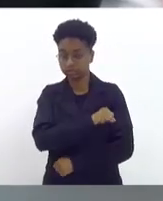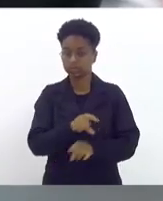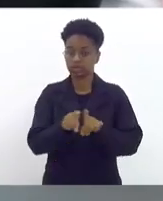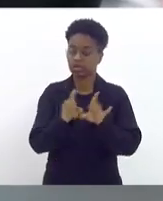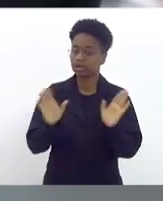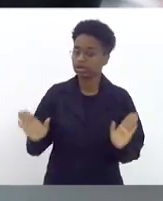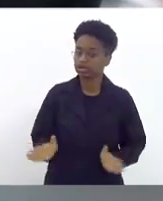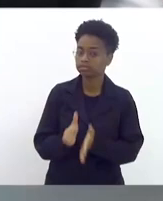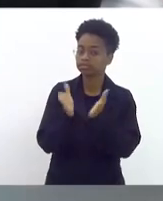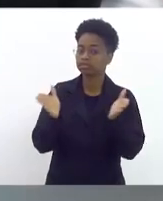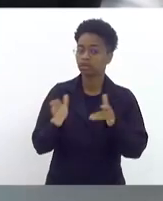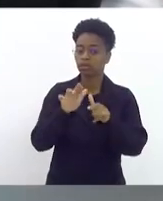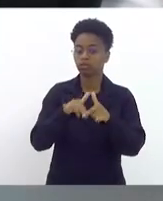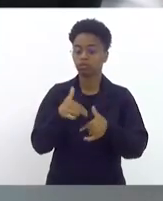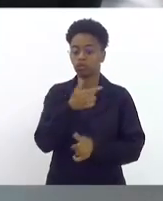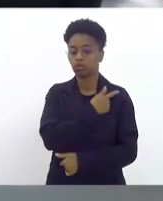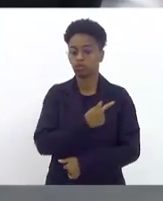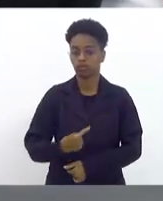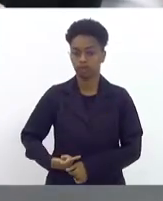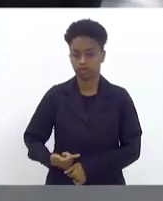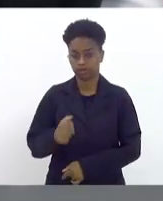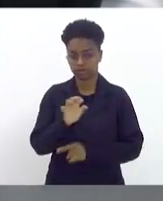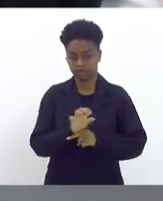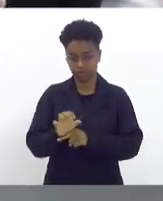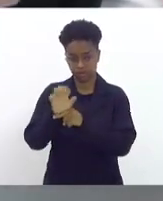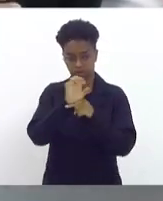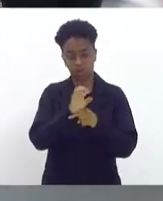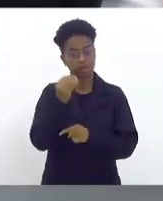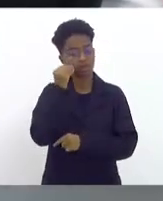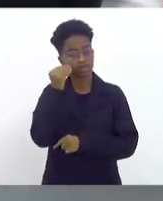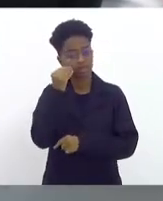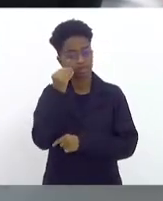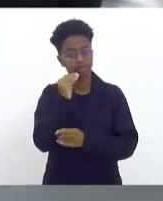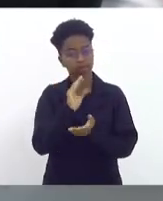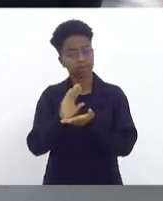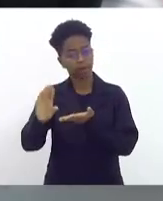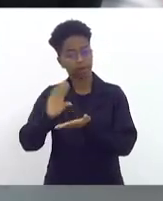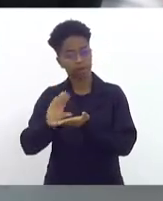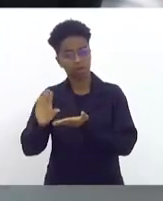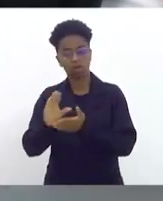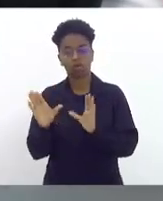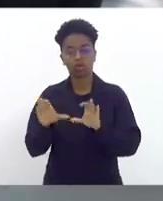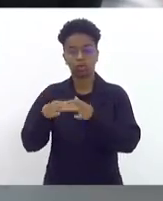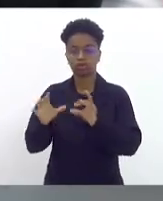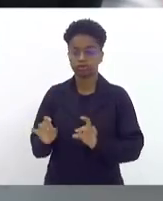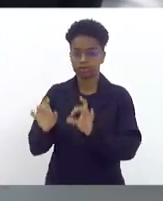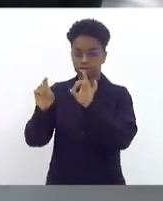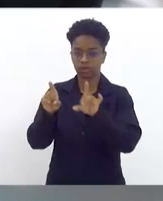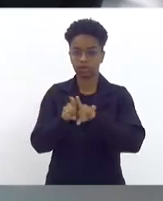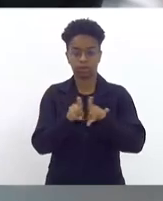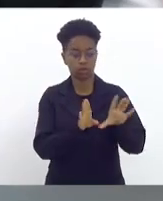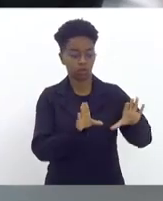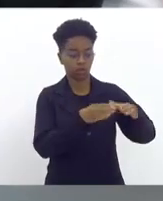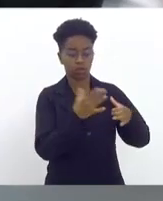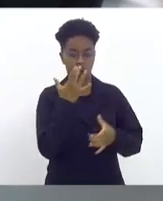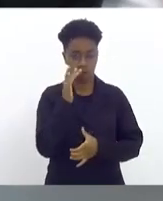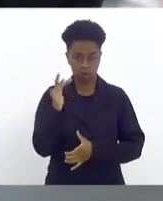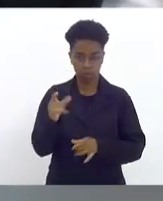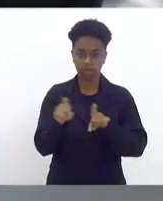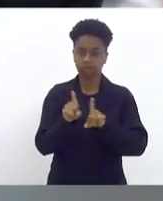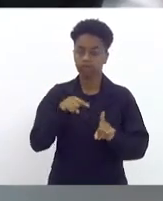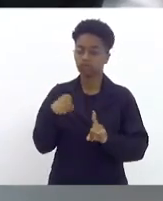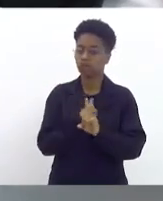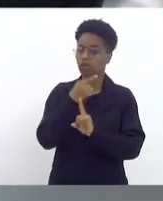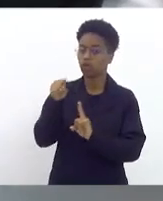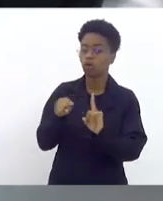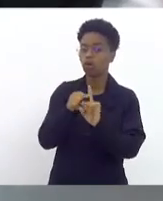através do Governo do Estado é recursos para o grupo especial e para série ouro e o objetivo nosso através do